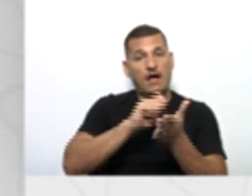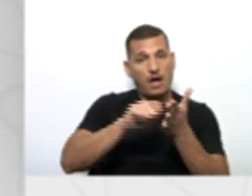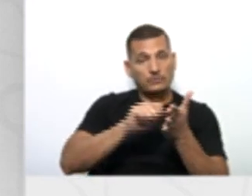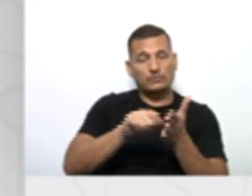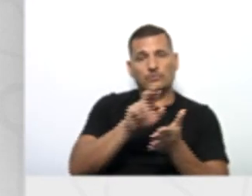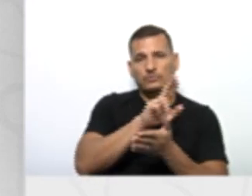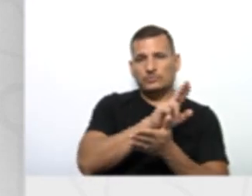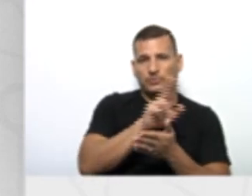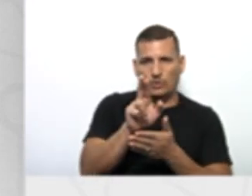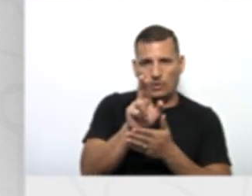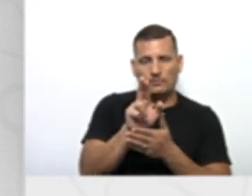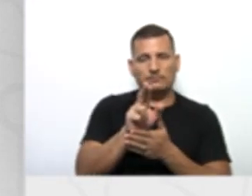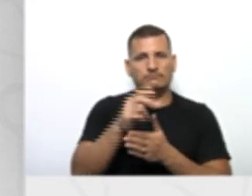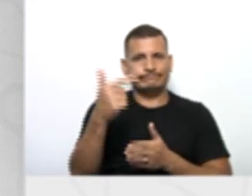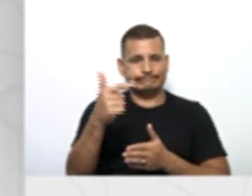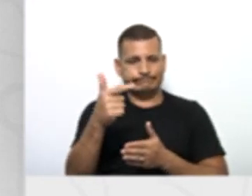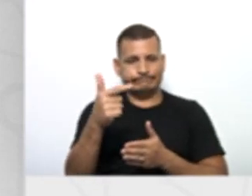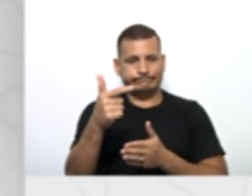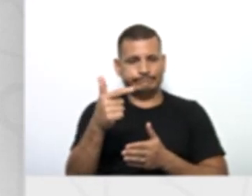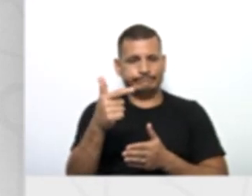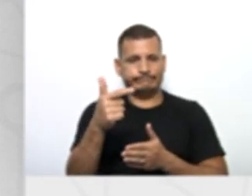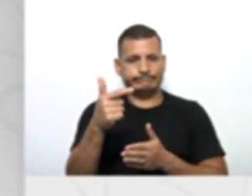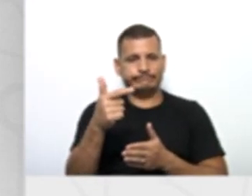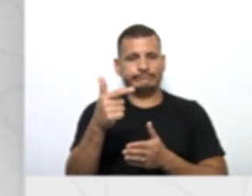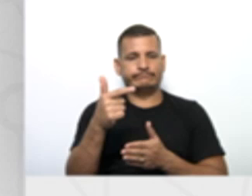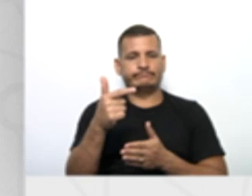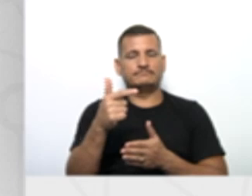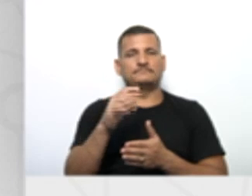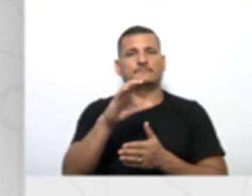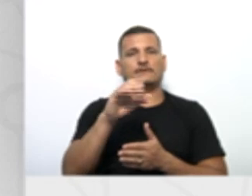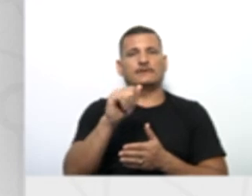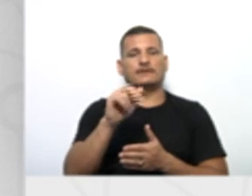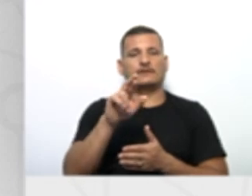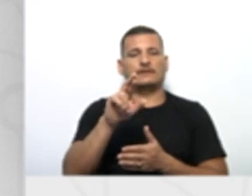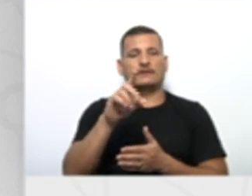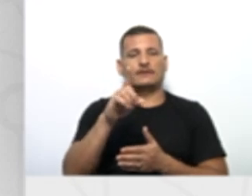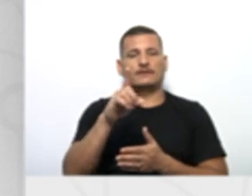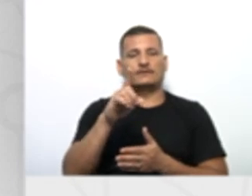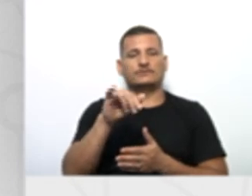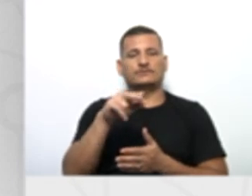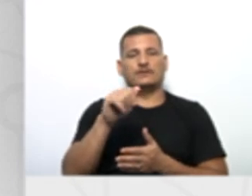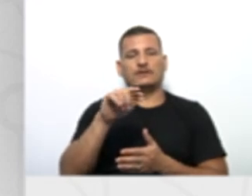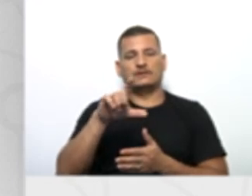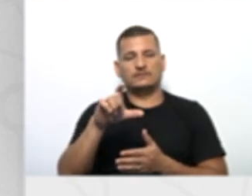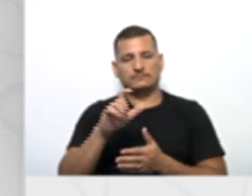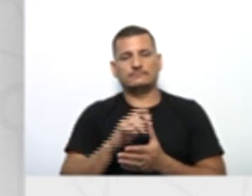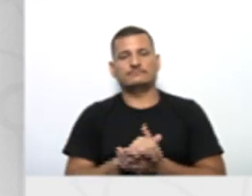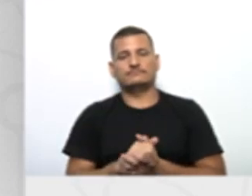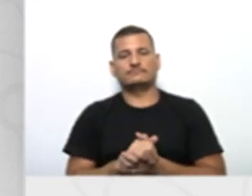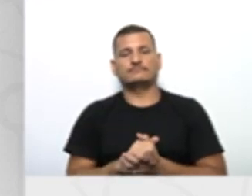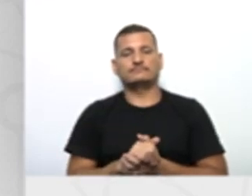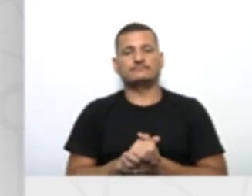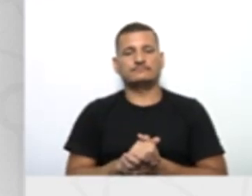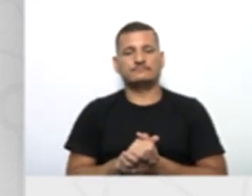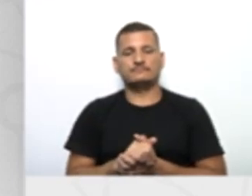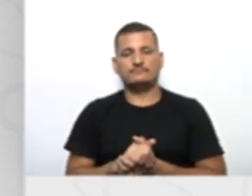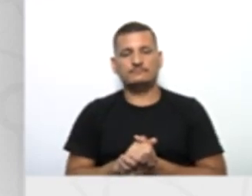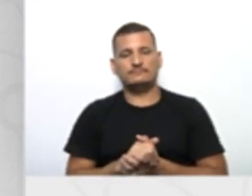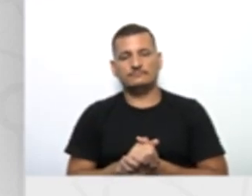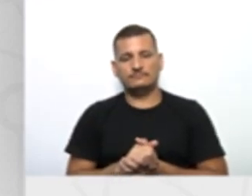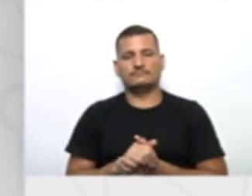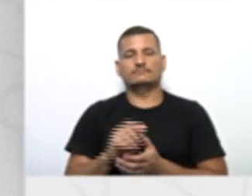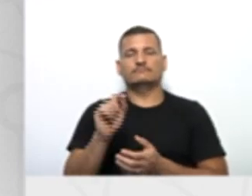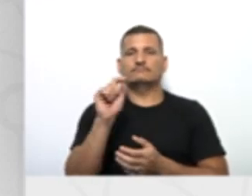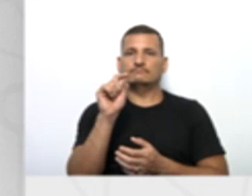texto que nós usamos aí foi do Prodanove, o exemplo que eu estou usando aqui é do Cardinal. O prenome, e aqui eu separo entre vírgula,